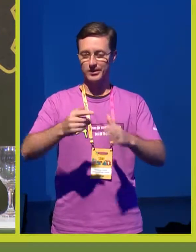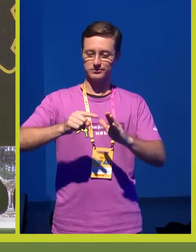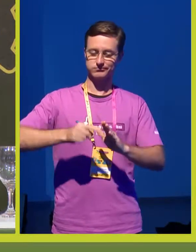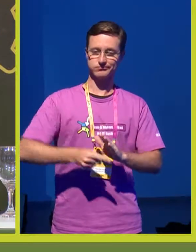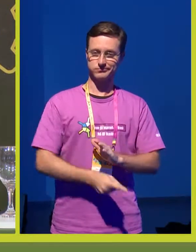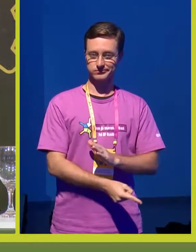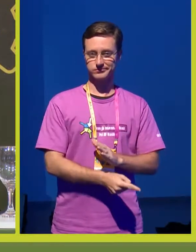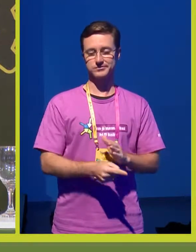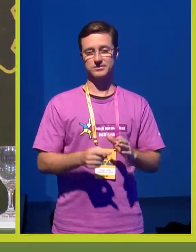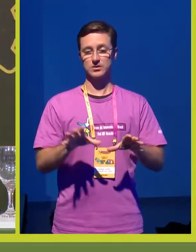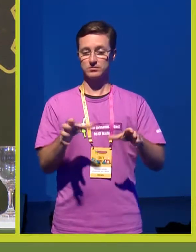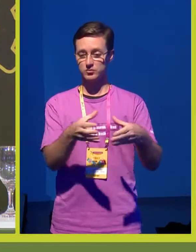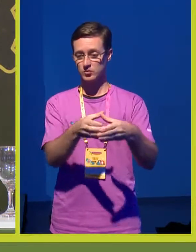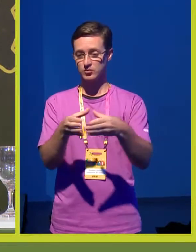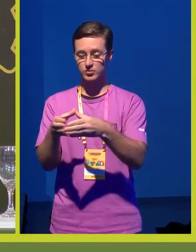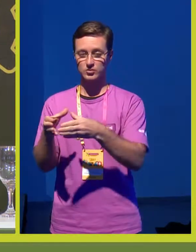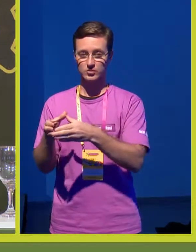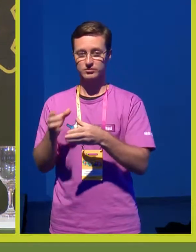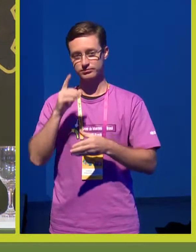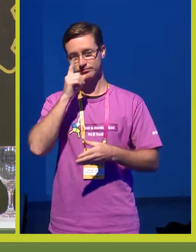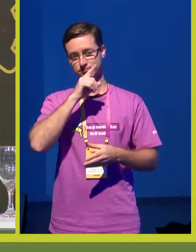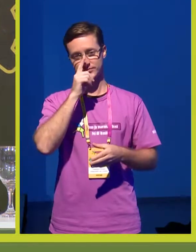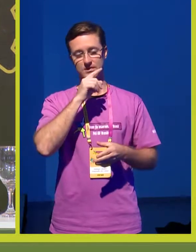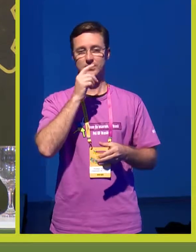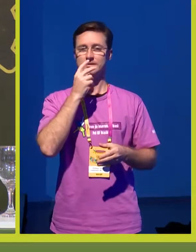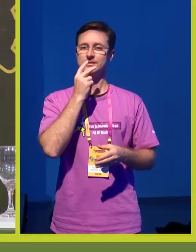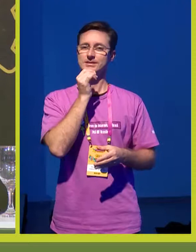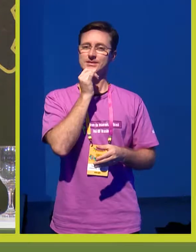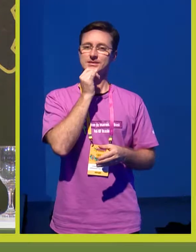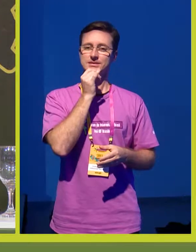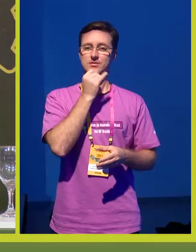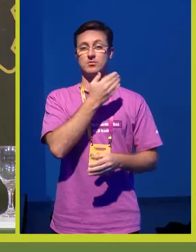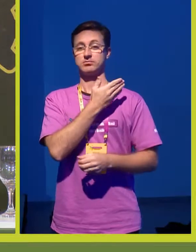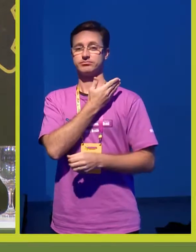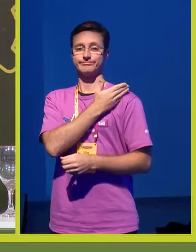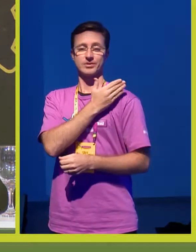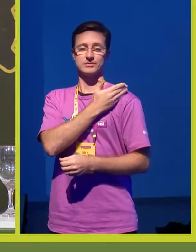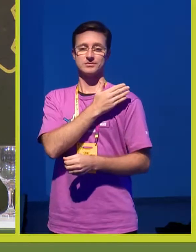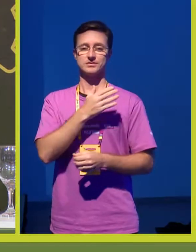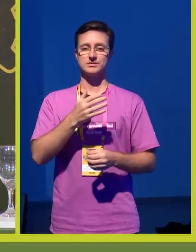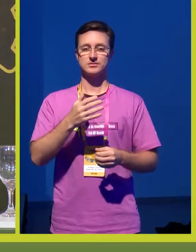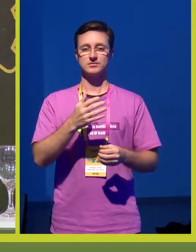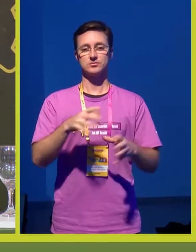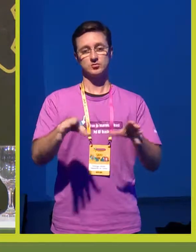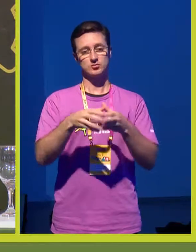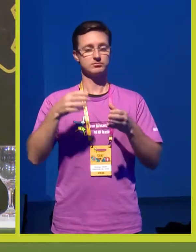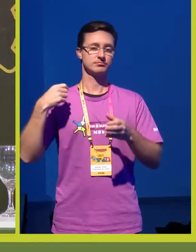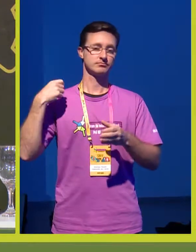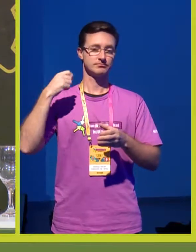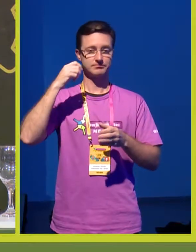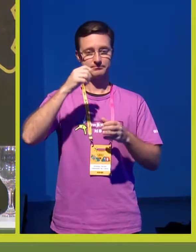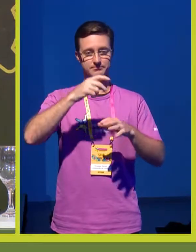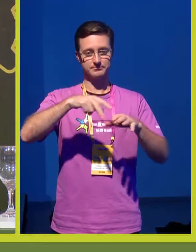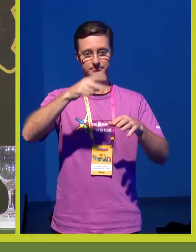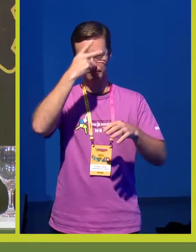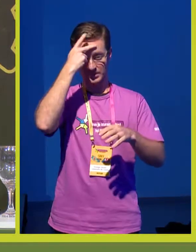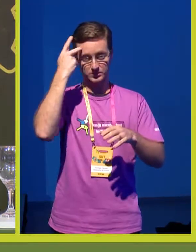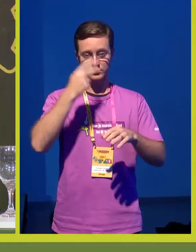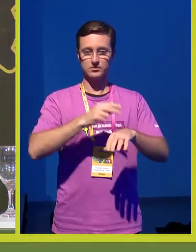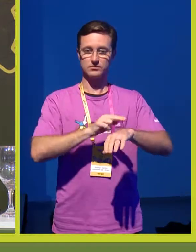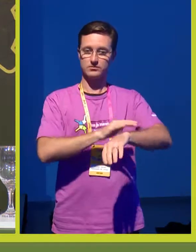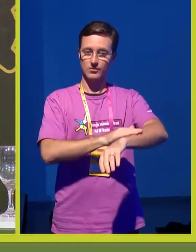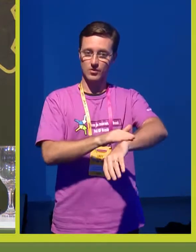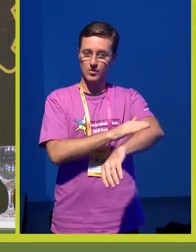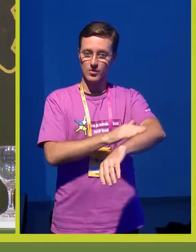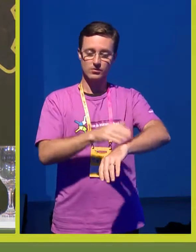a estigmatização de grupos vulneráveis como a população negra. E agora, enfim, a gente ainda vai ter que brigar a